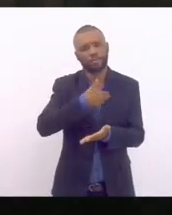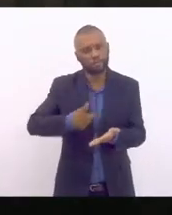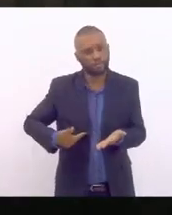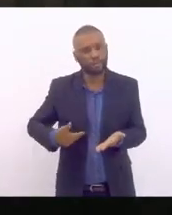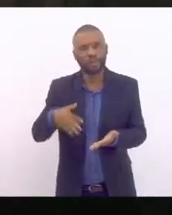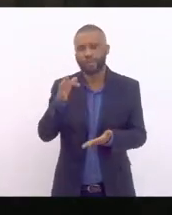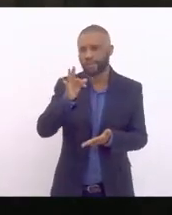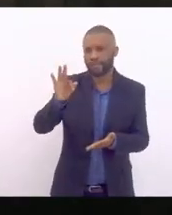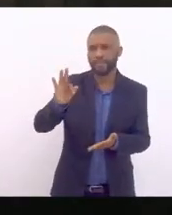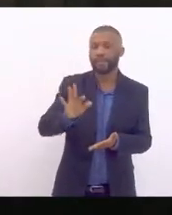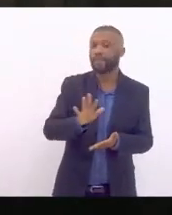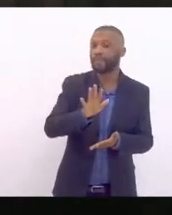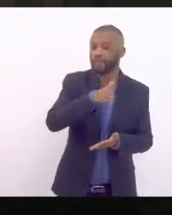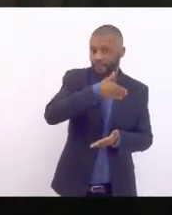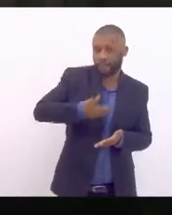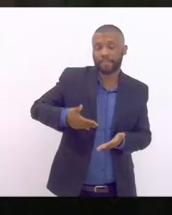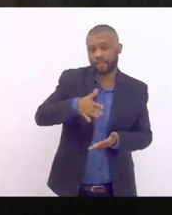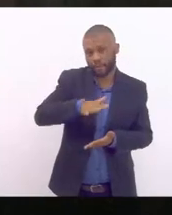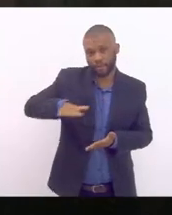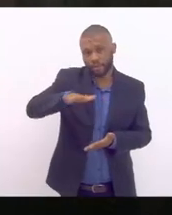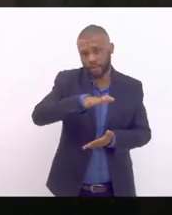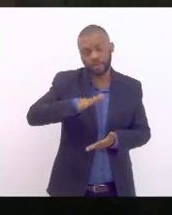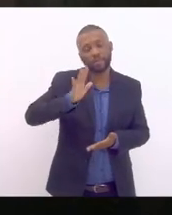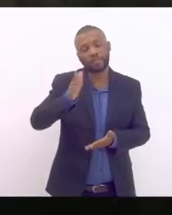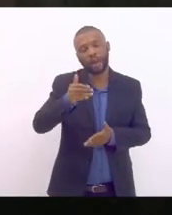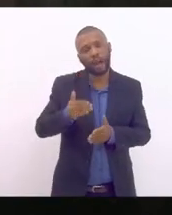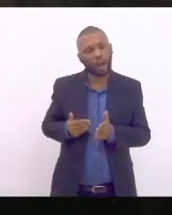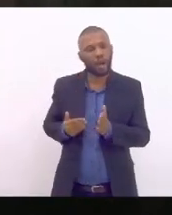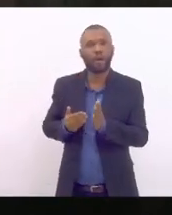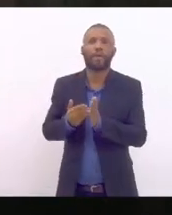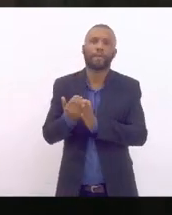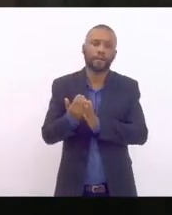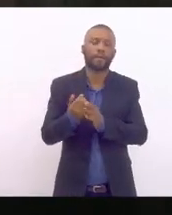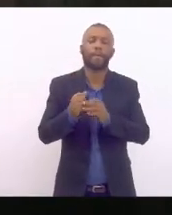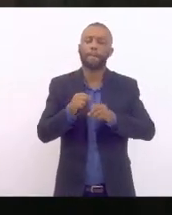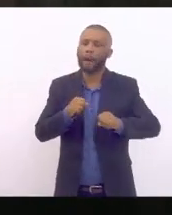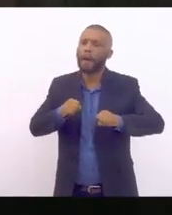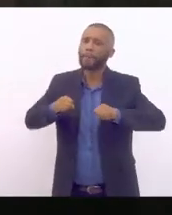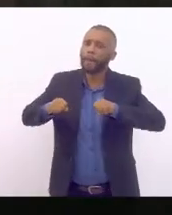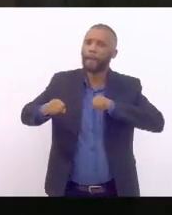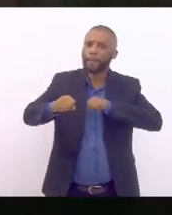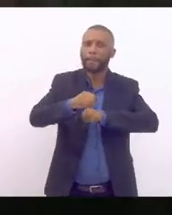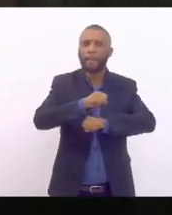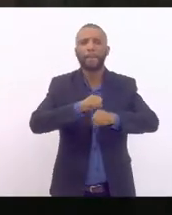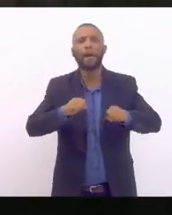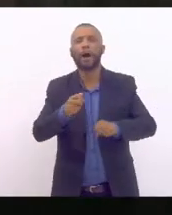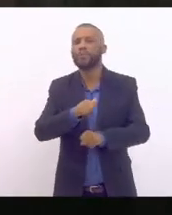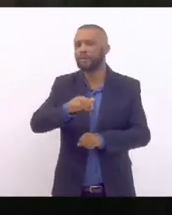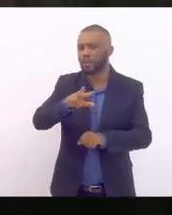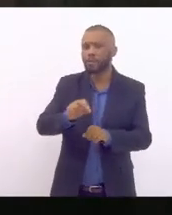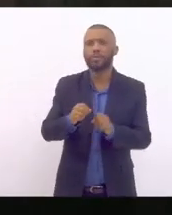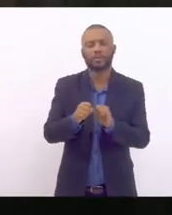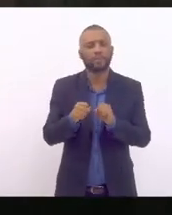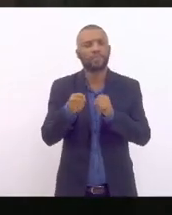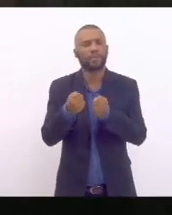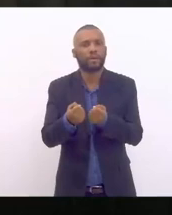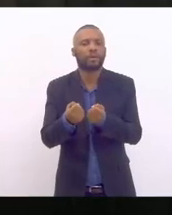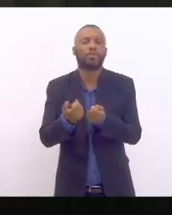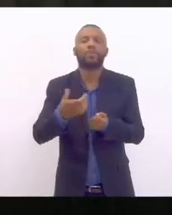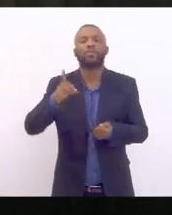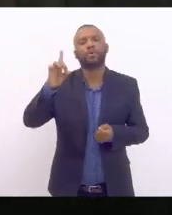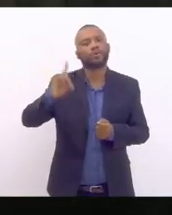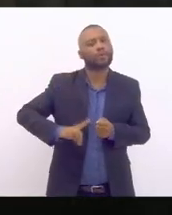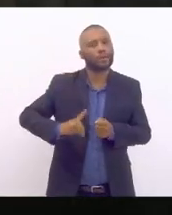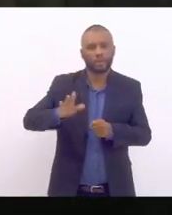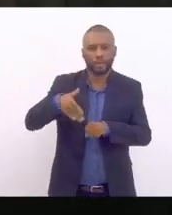públicas é que já entrava fazendo movimento estudantil defendendo né um